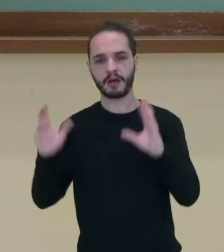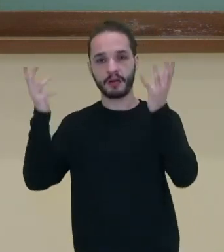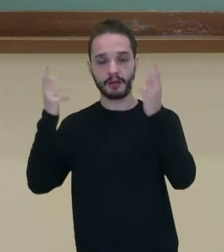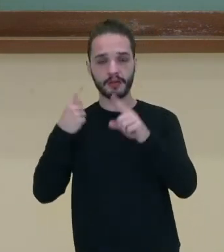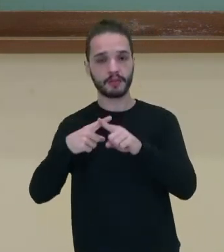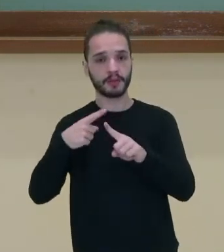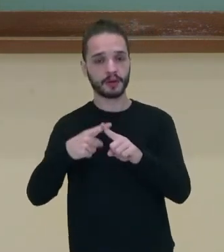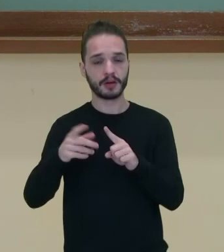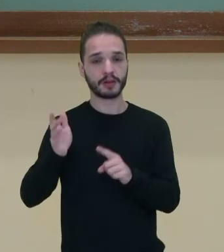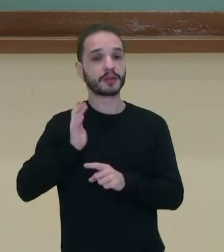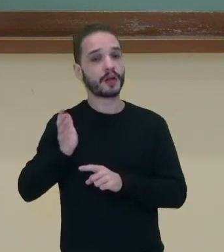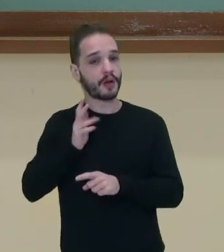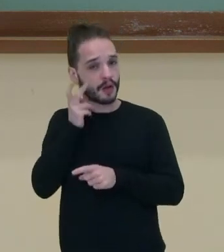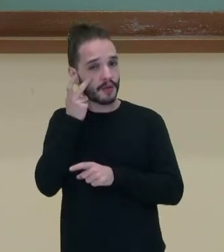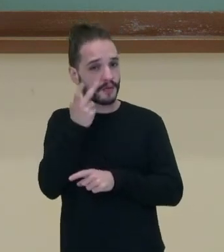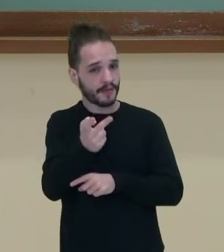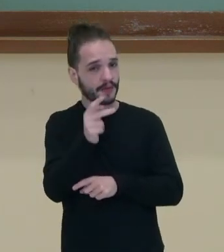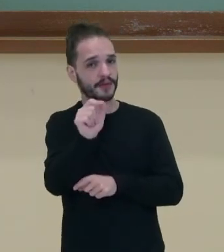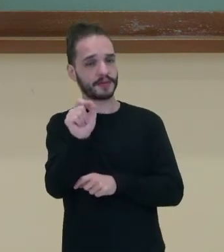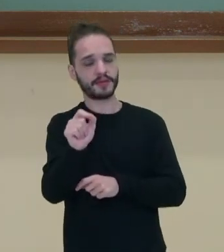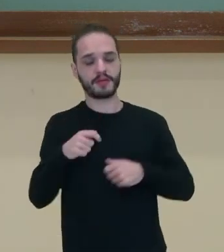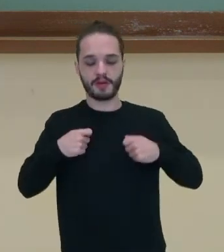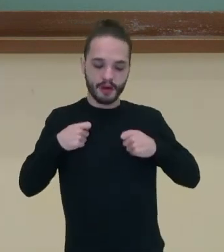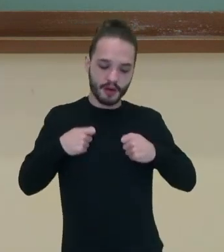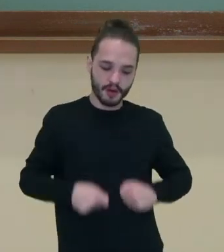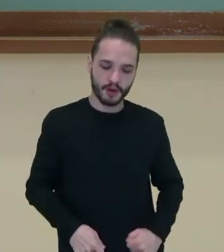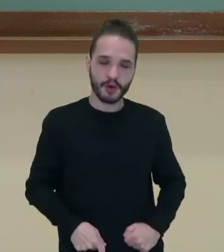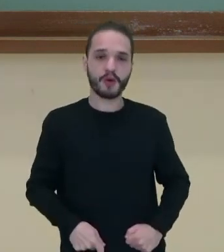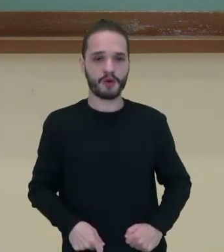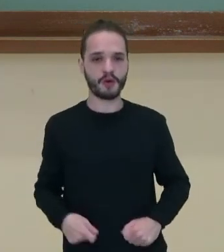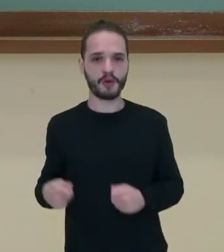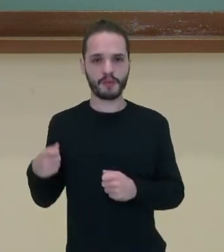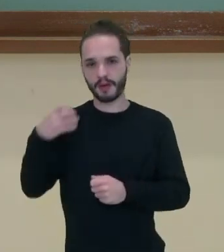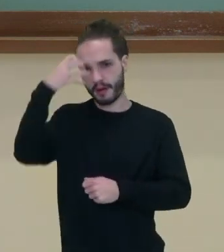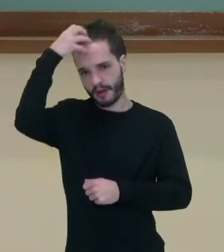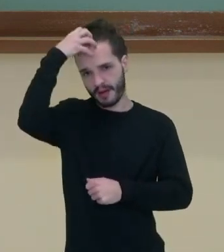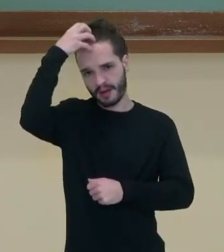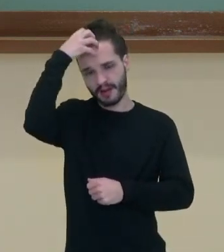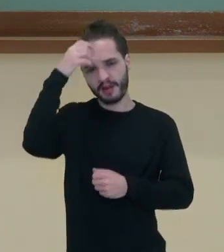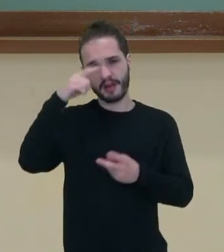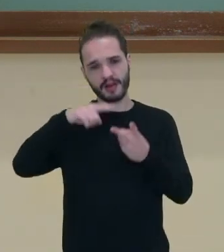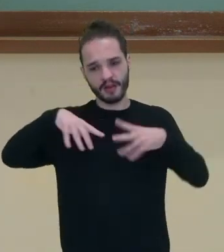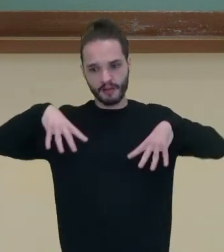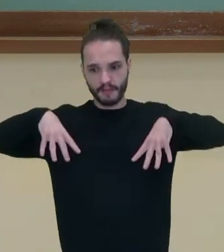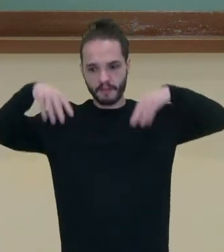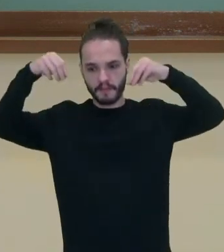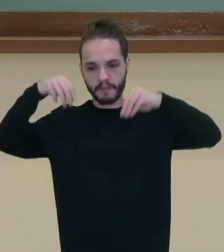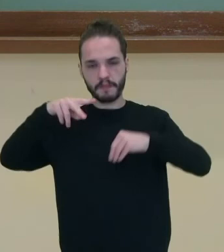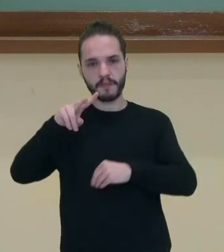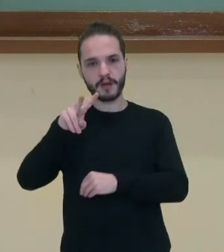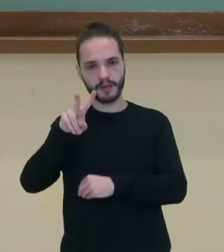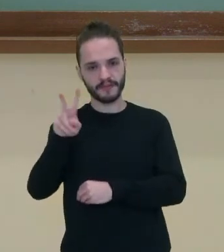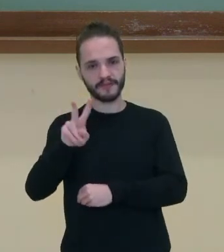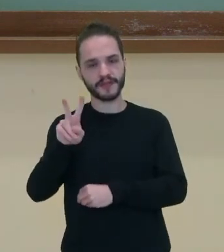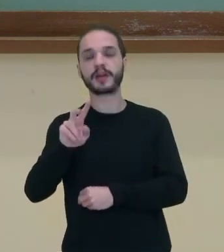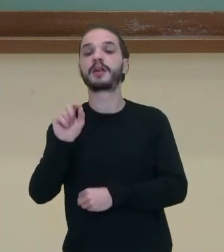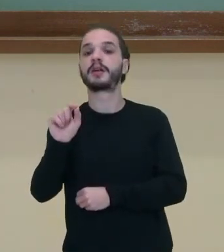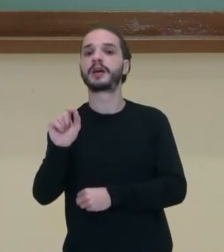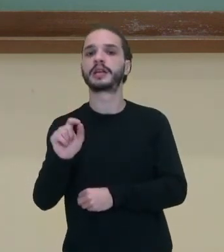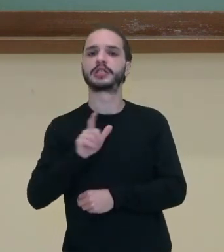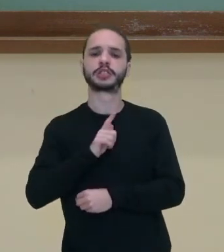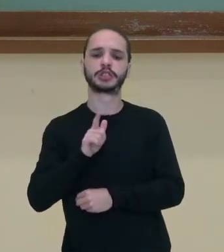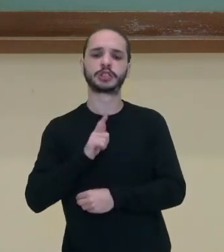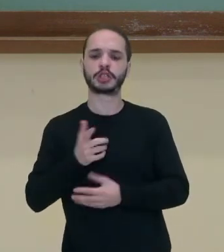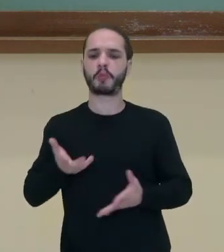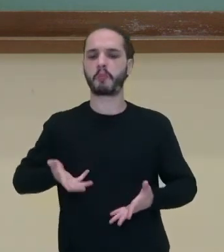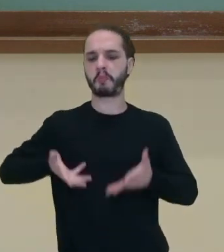nobreza, como a gente viu ali, tanto nas vestimentas do rei Luís XIV, quanto no Palácio de Versalhes, ela vivia esbanjando as